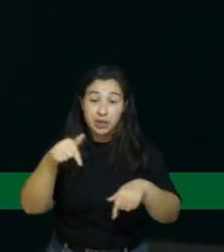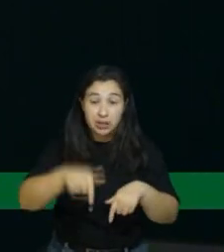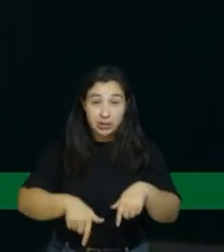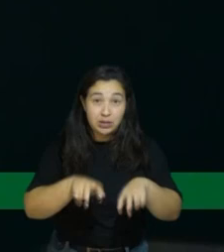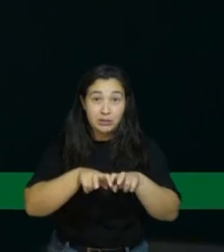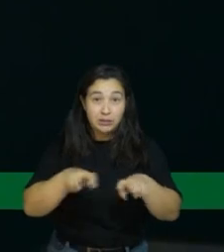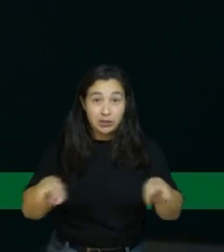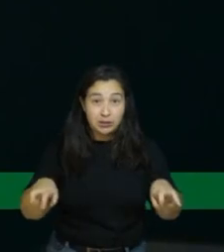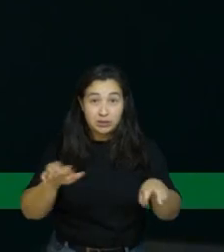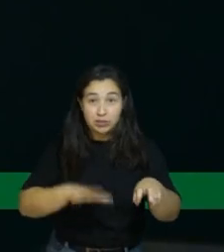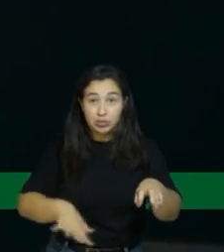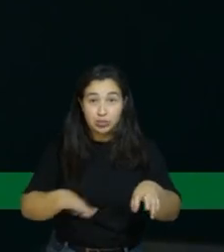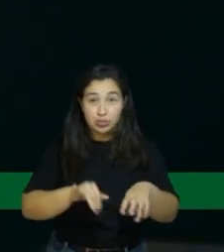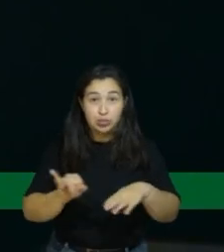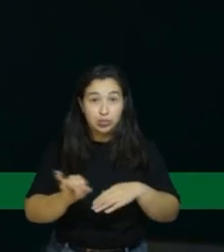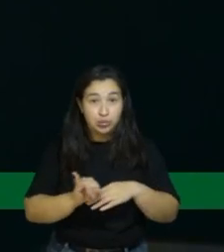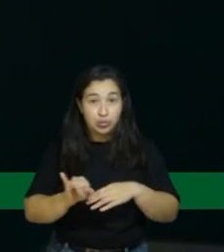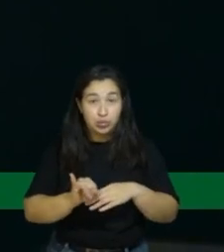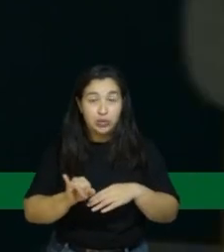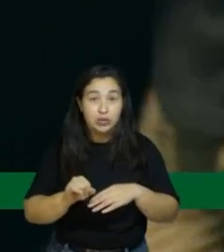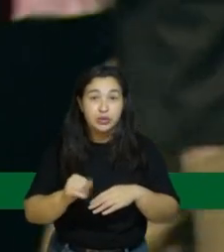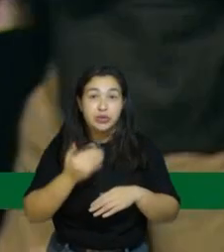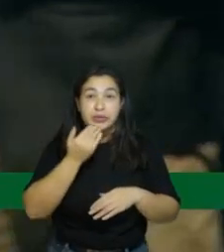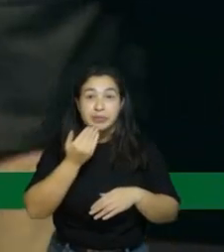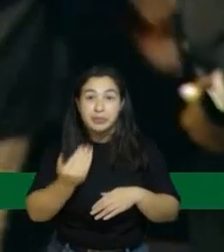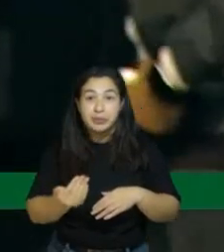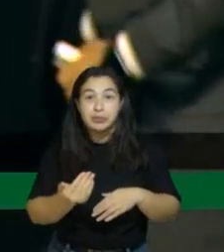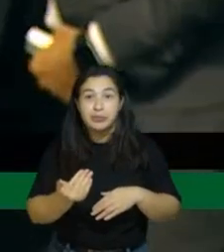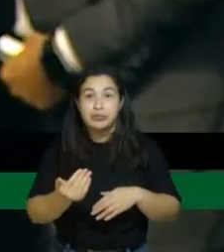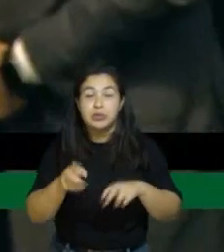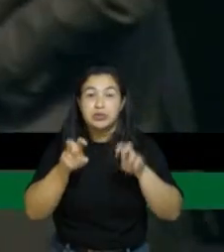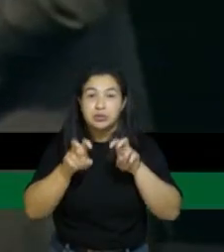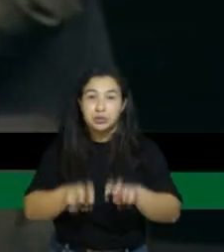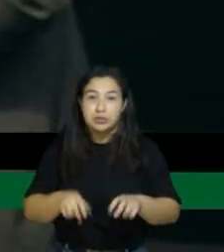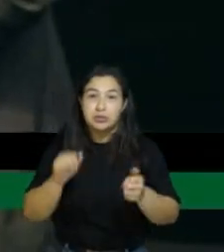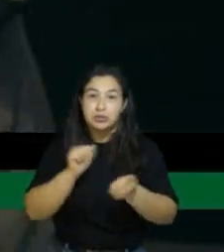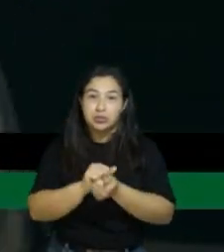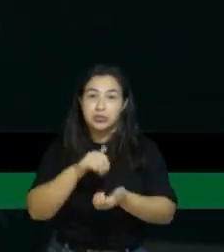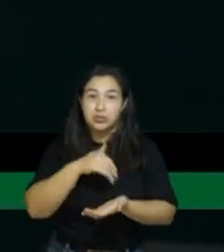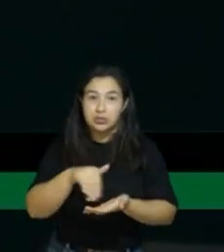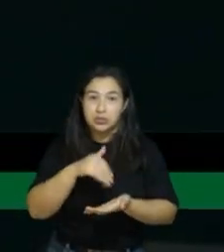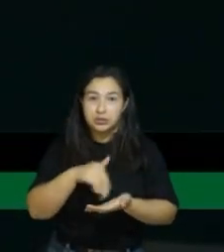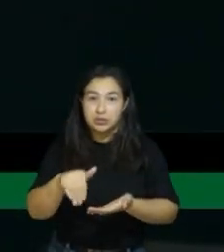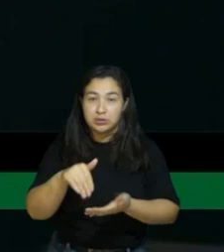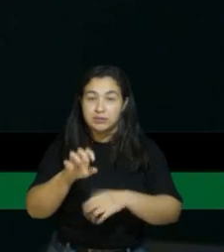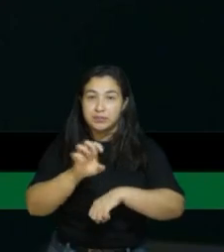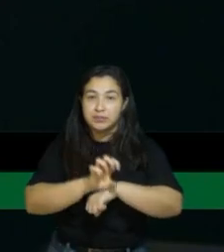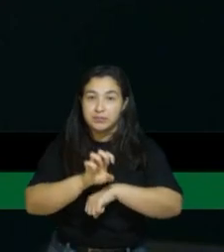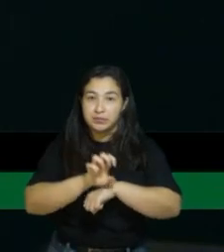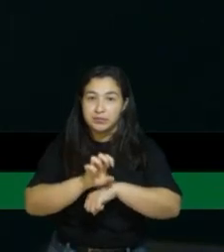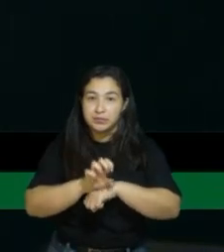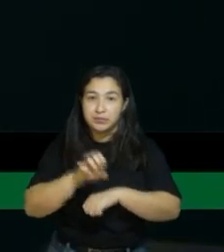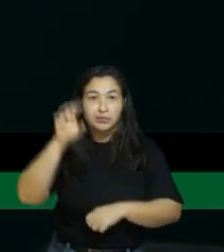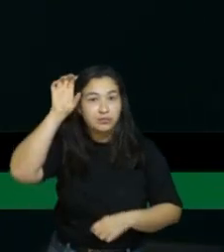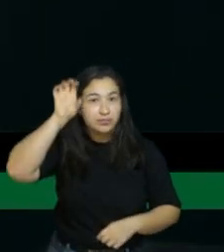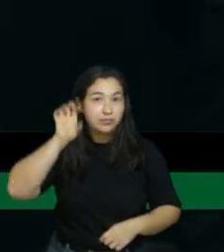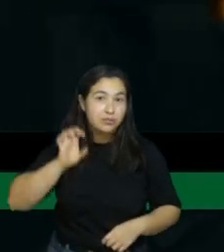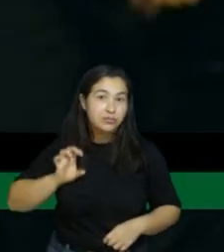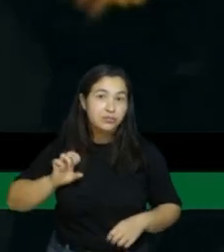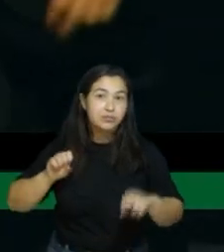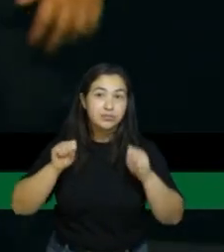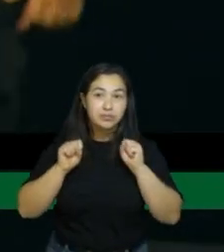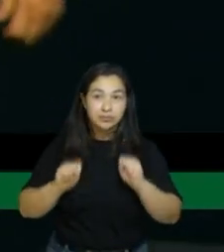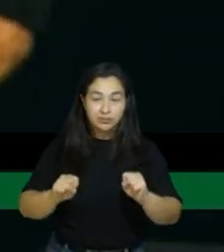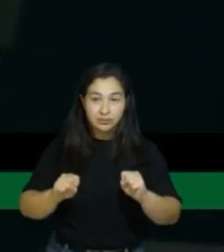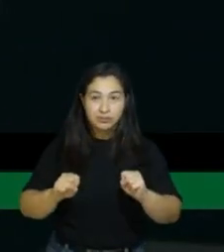Itajaí Vai sim eh buscar sentar com a secretária de estado Carmen zanoto para que a gente possa trazer